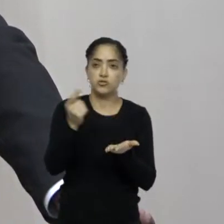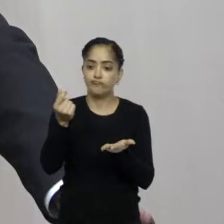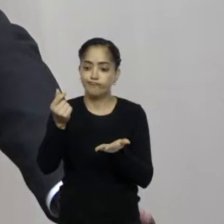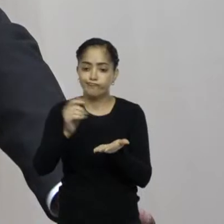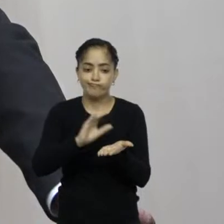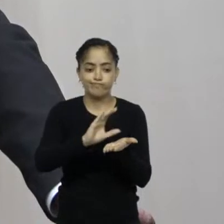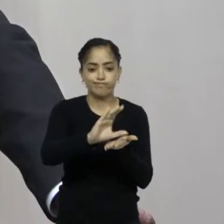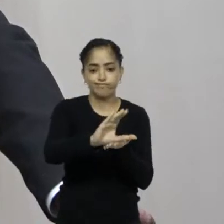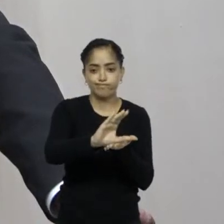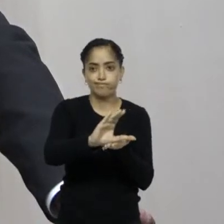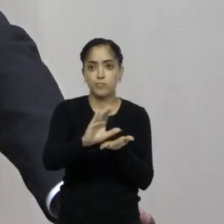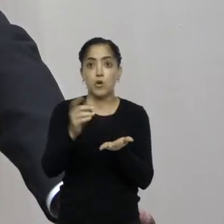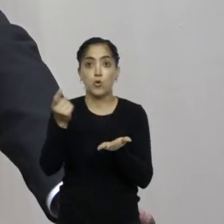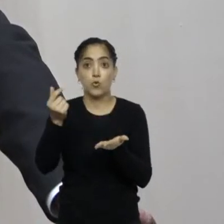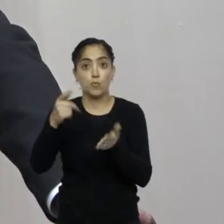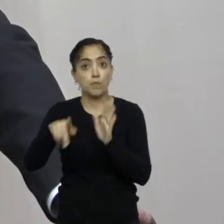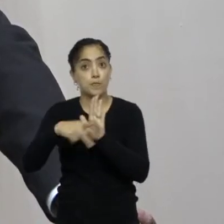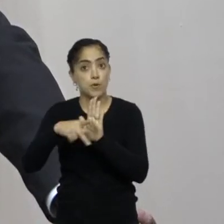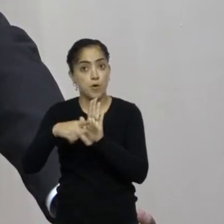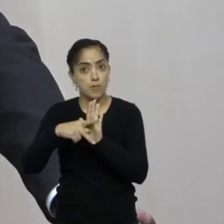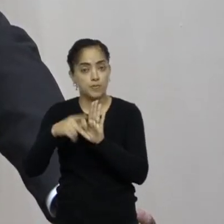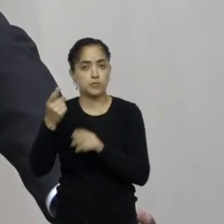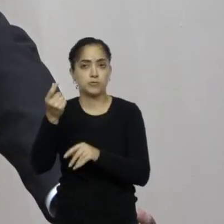com seus recursos próprios